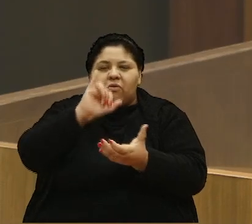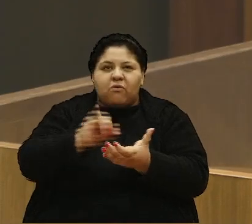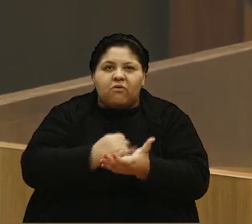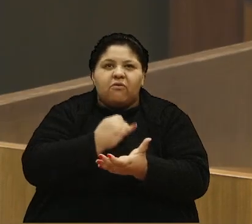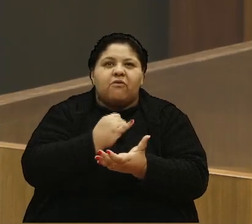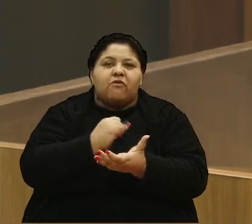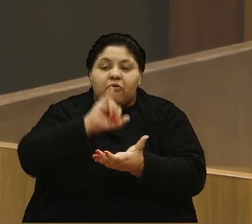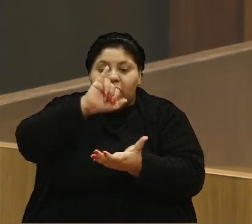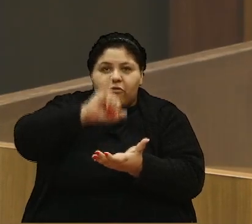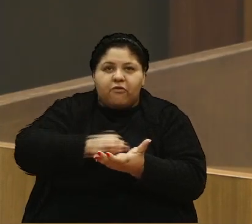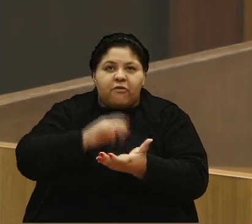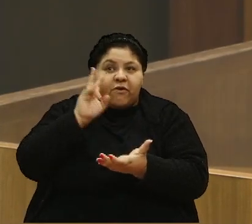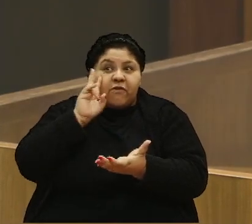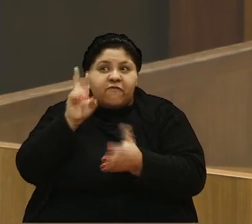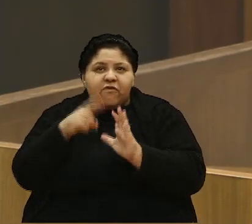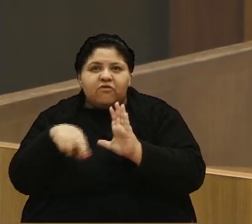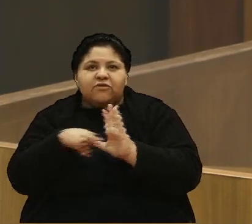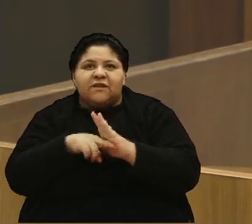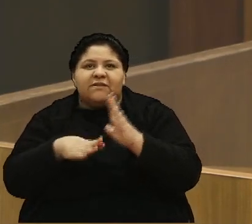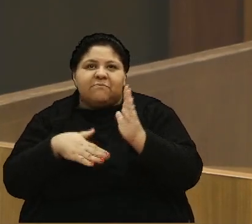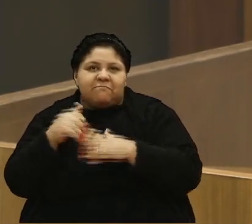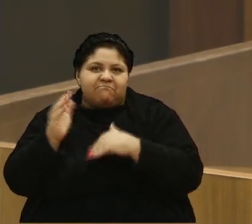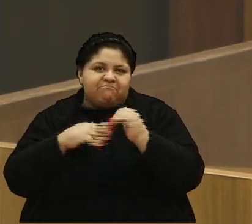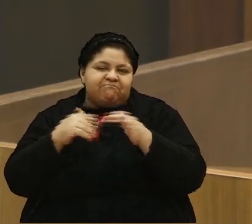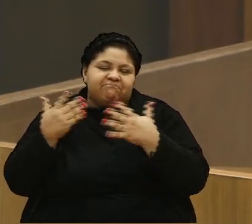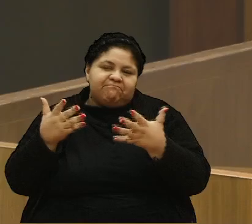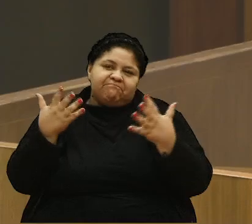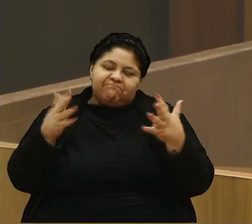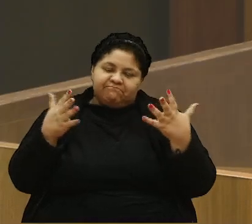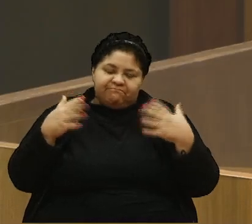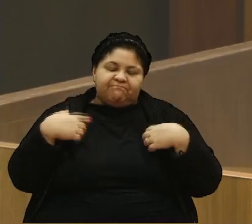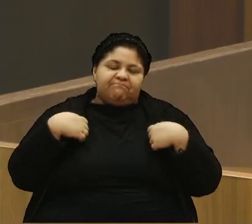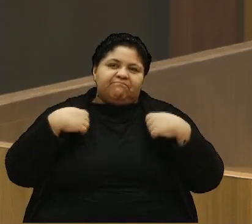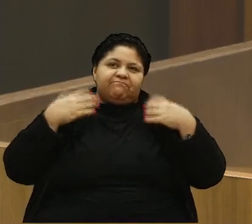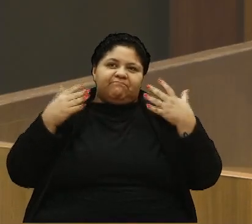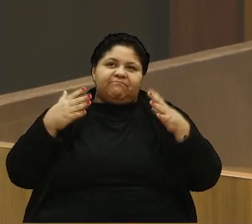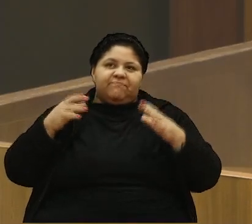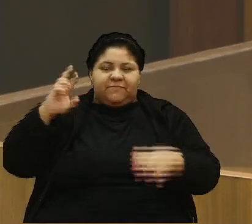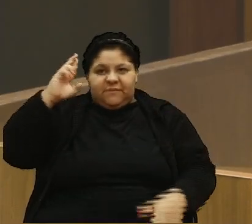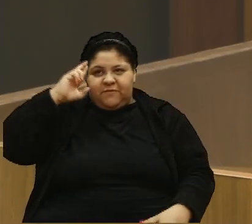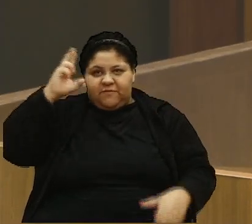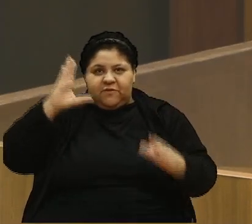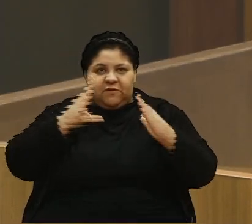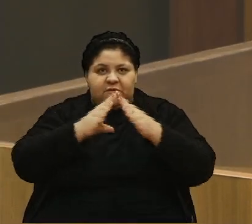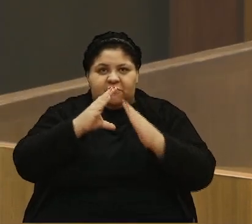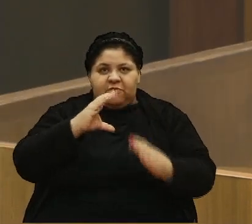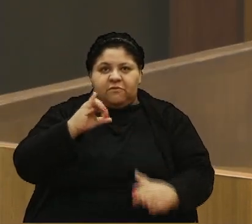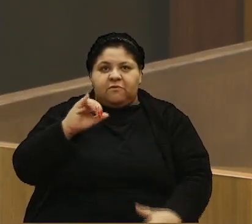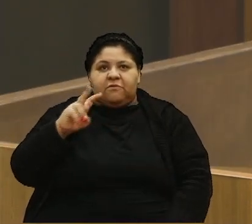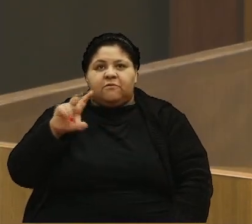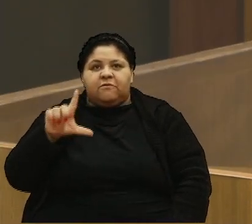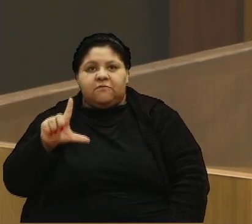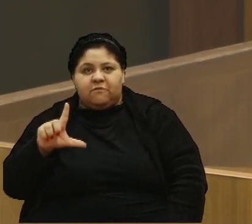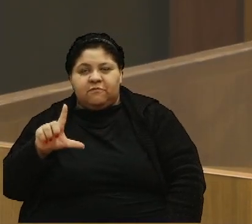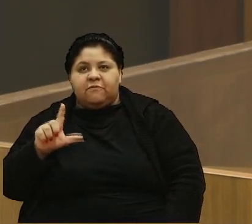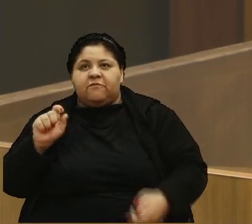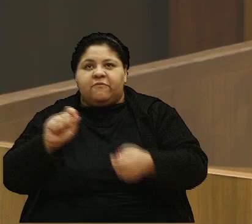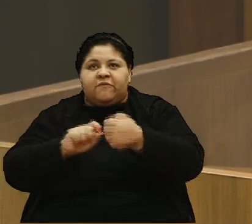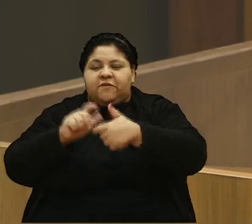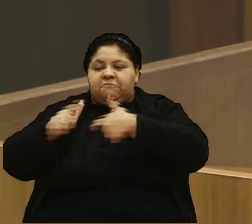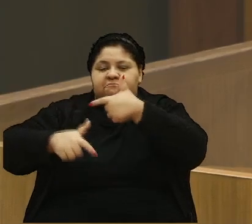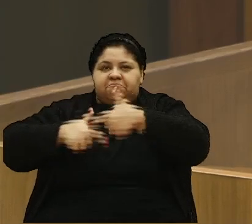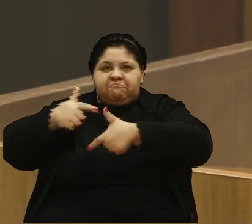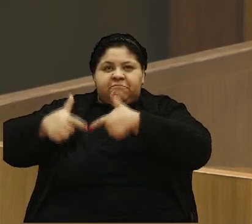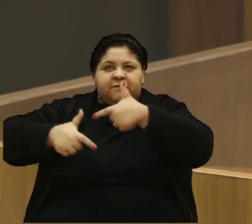de fato vê o resultado na prática. Então, parabéns aqui ao chefe da Casa Civil, Dornelles, que está fazendo um grande trabalho